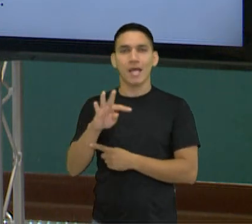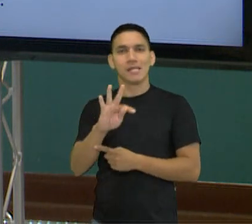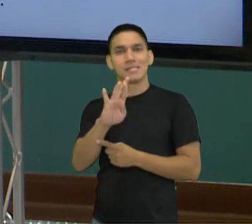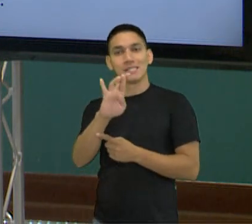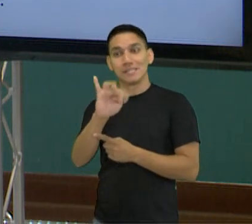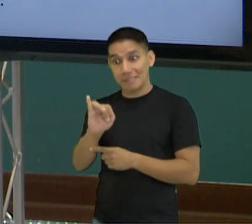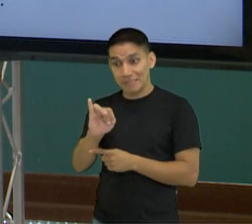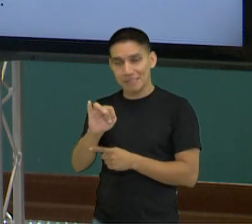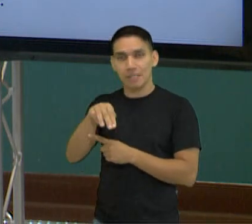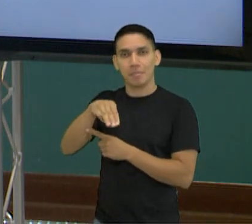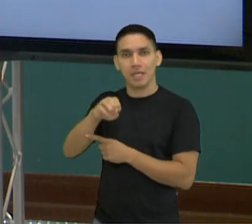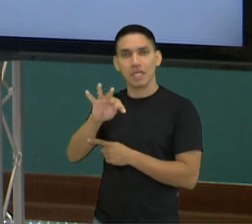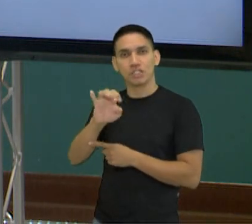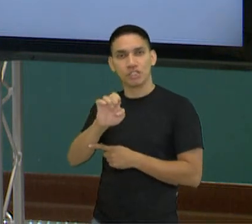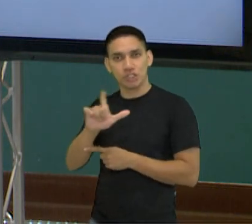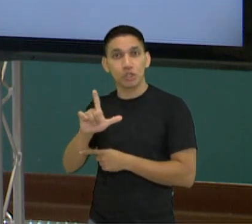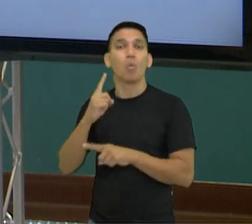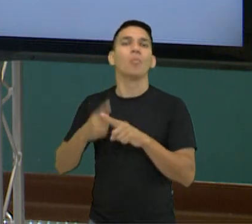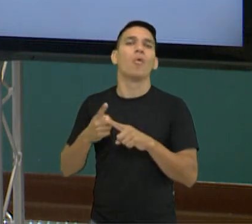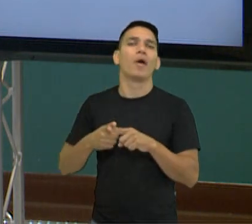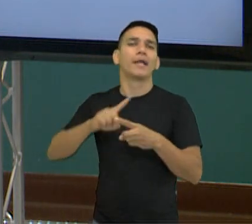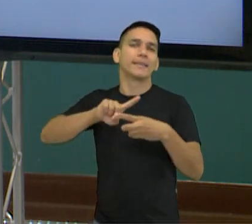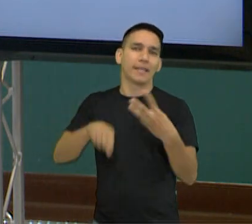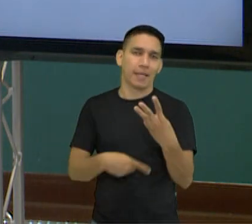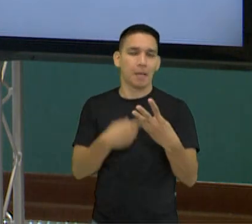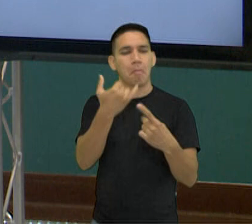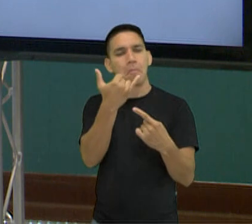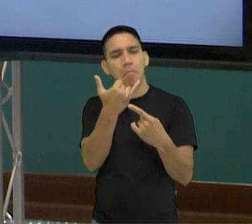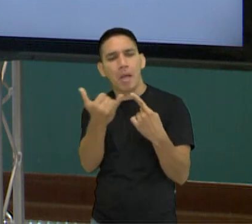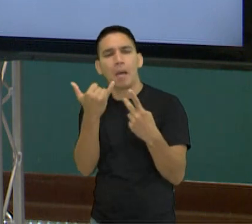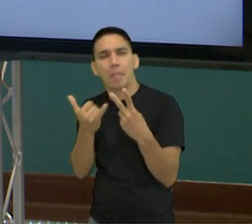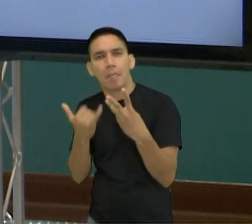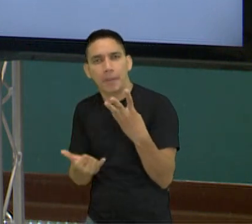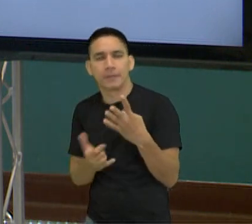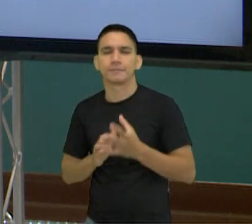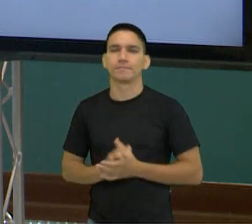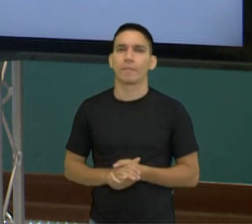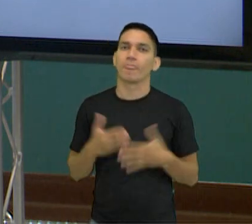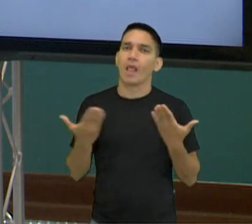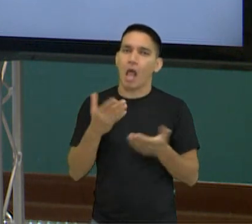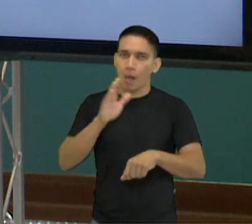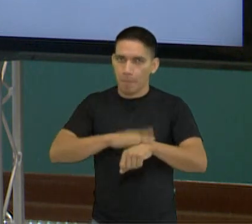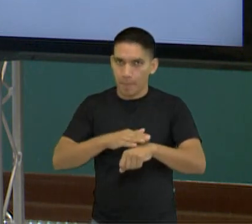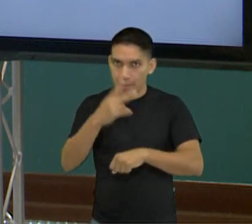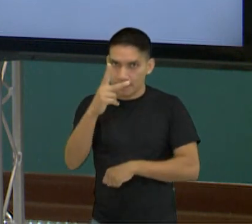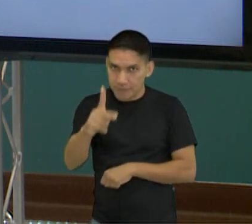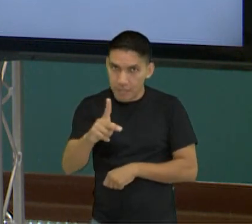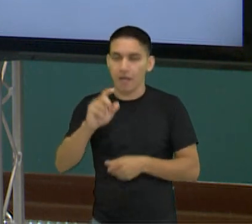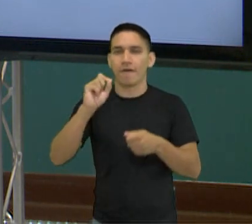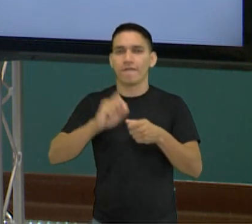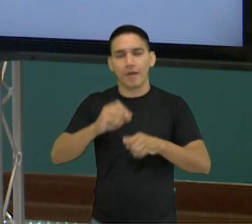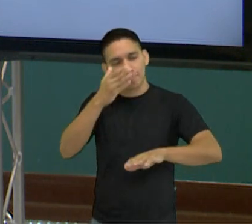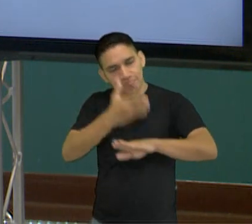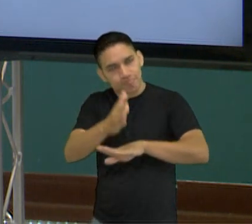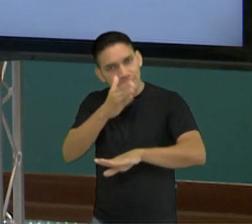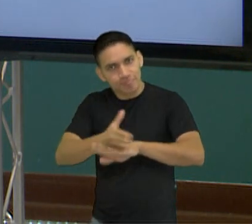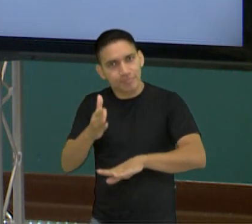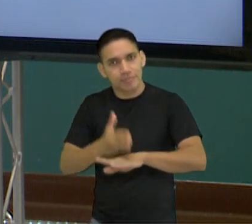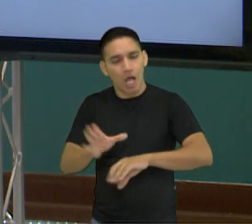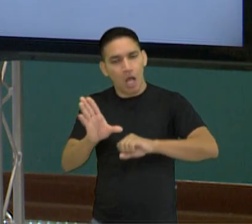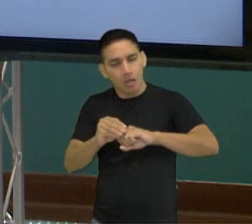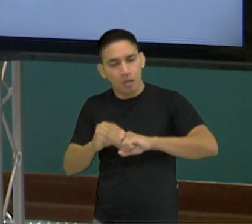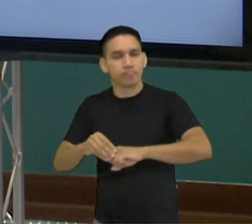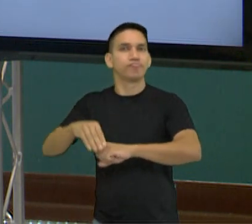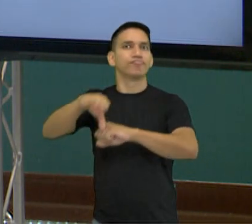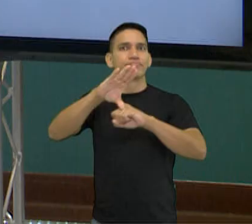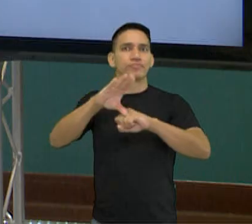3 radicais semelhantes. Muito bem, agora é a sua vez de praticar este